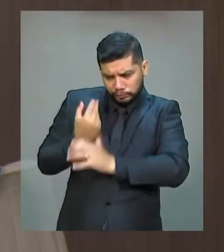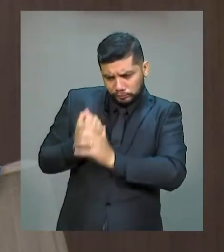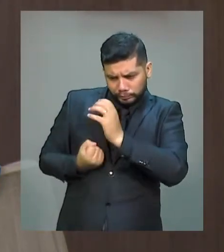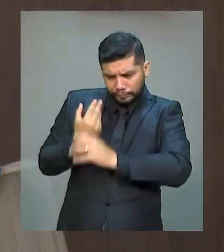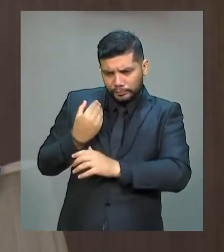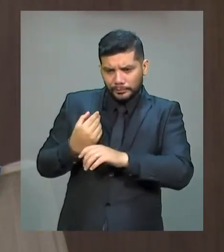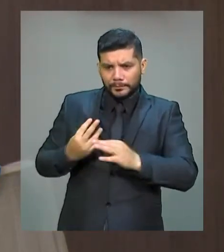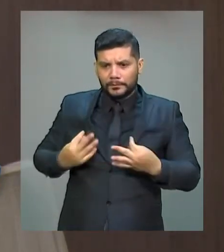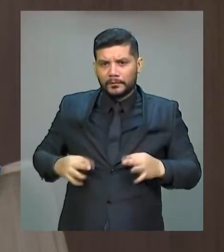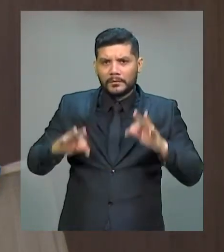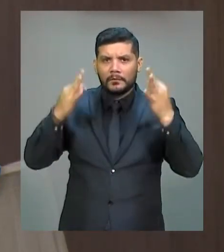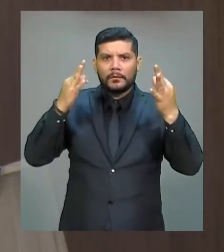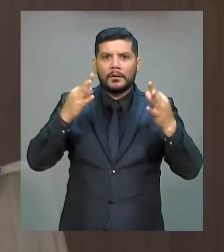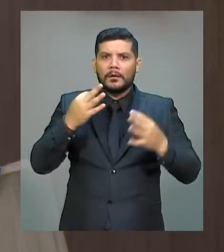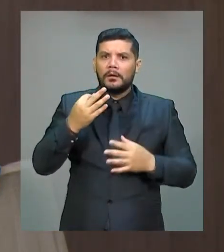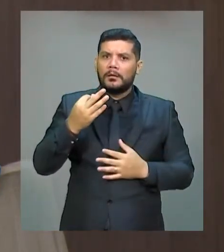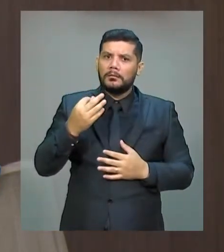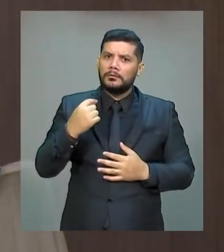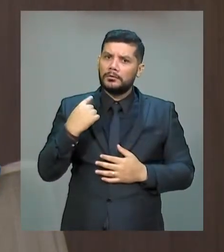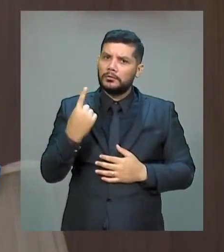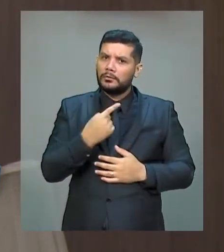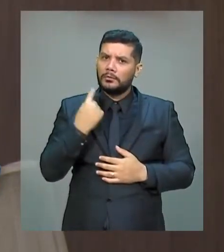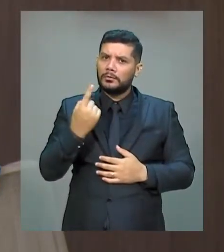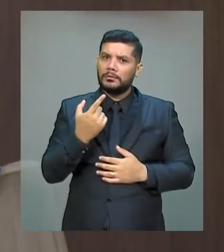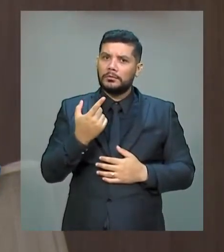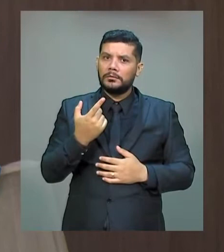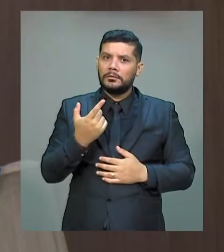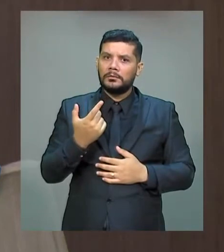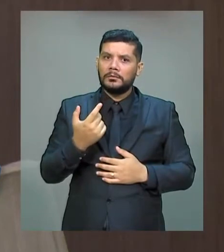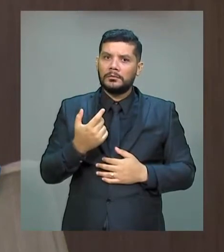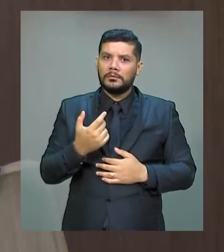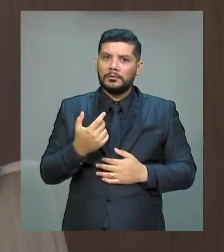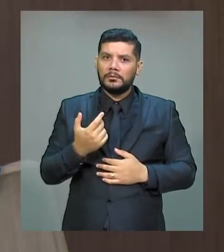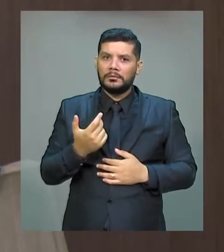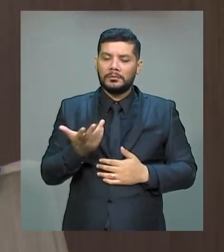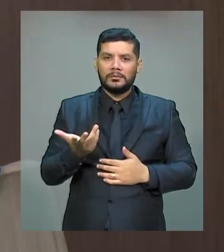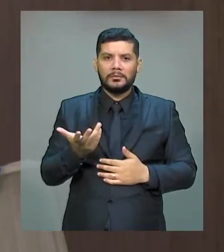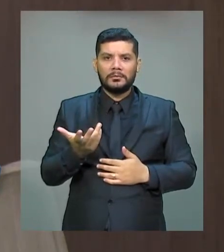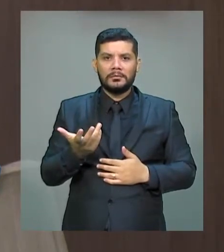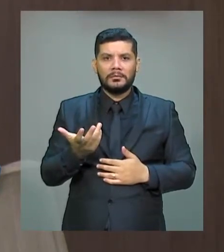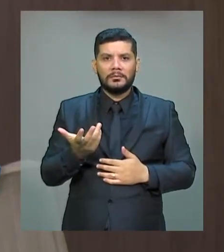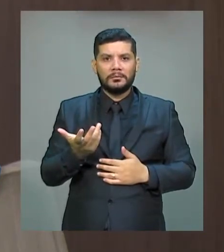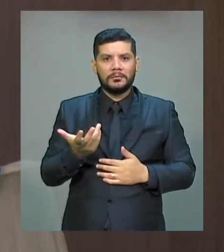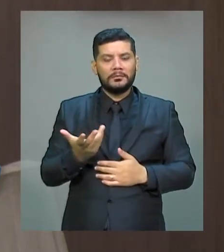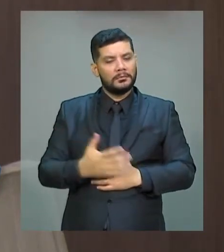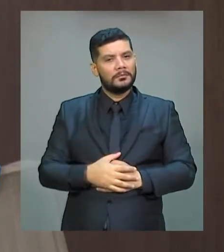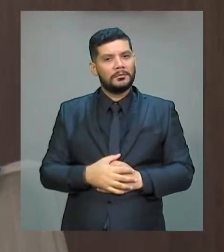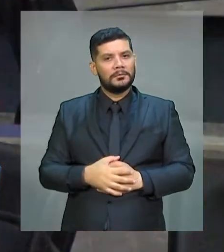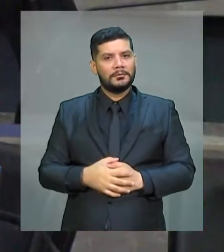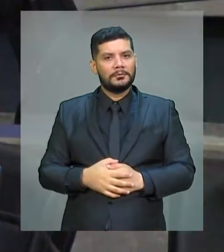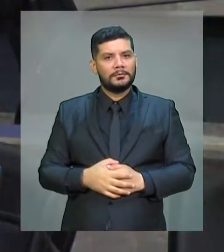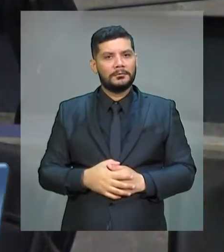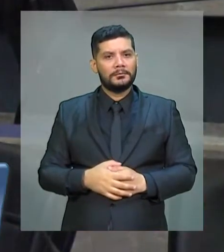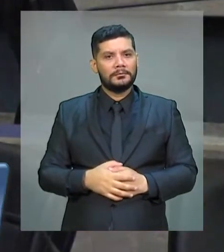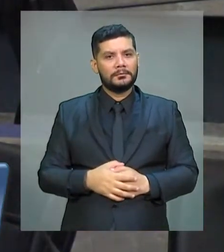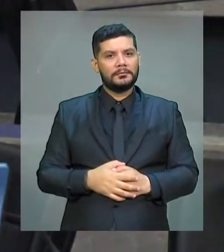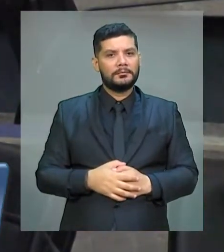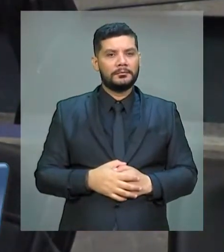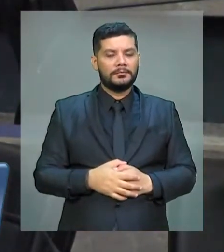tecnologia, estaríamos, inclusive... o Chile, deputado Acrisio, já está com 10% da população vacinada. Pois não? Deputado Renato, se